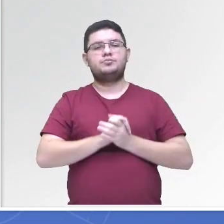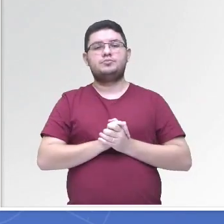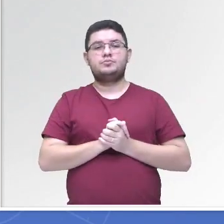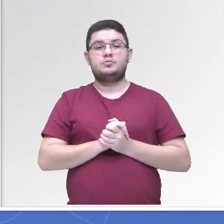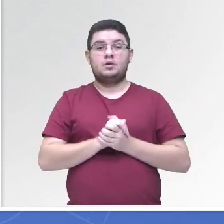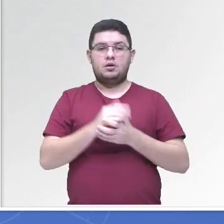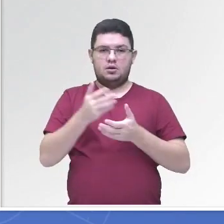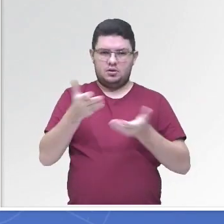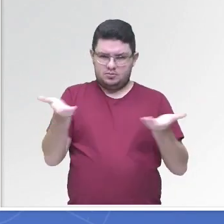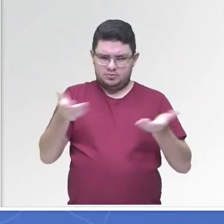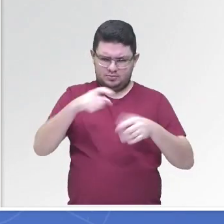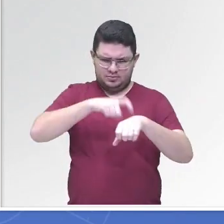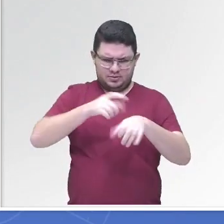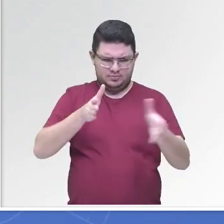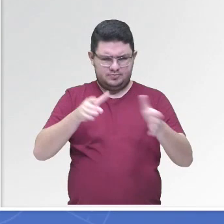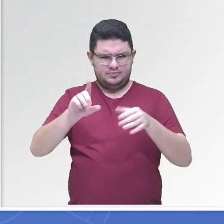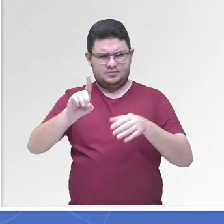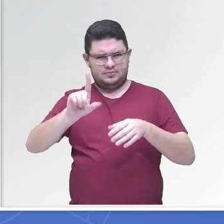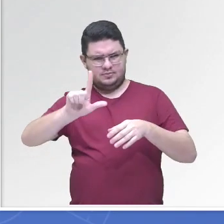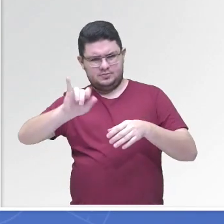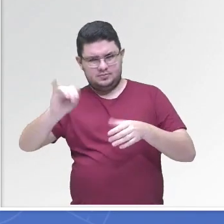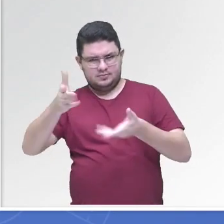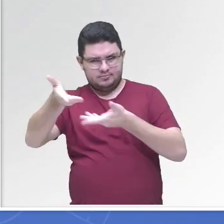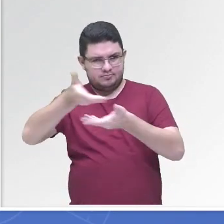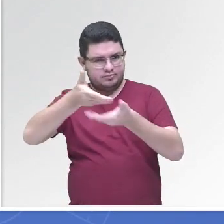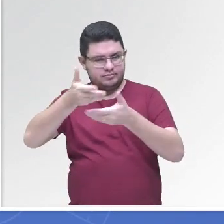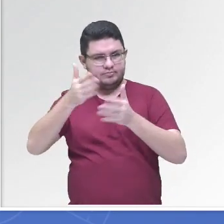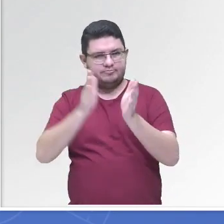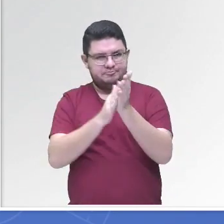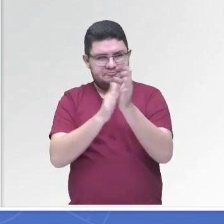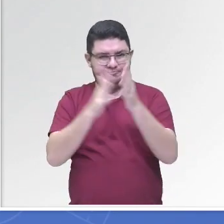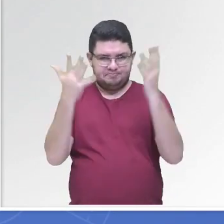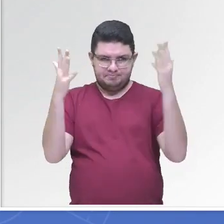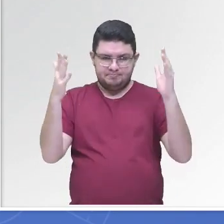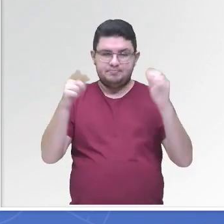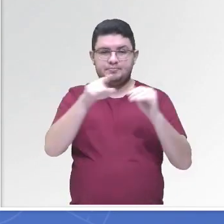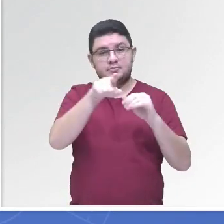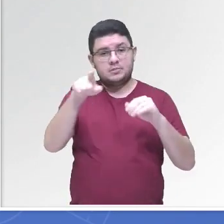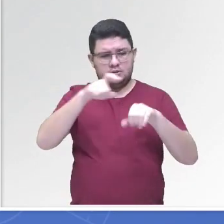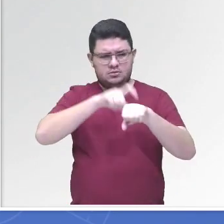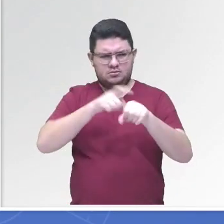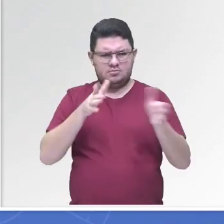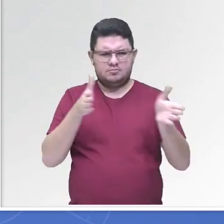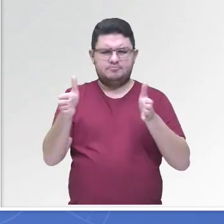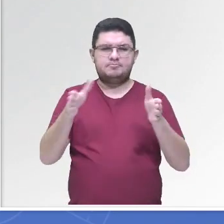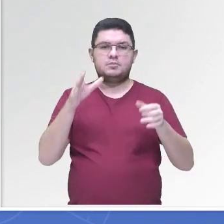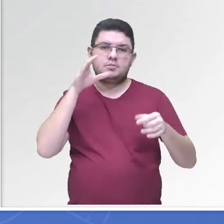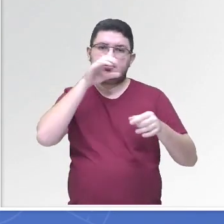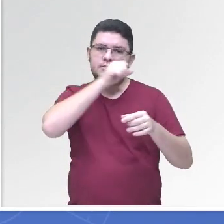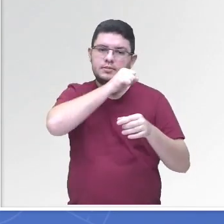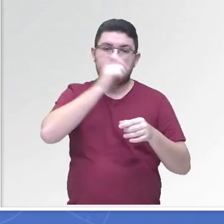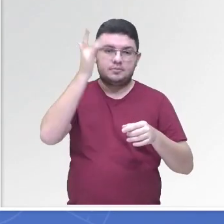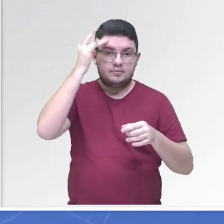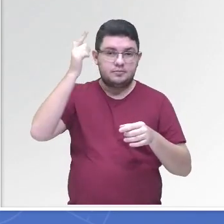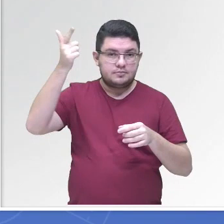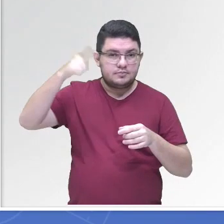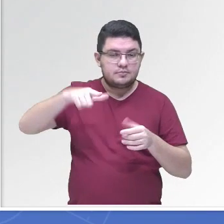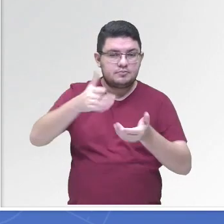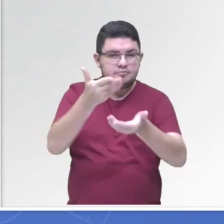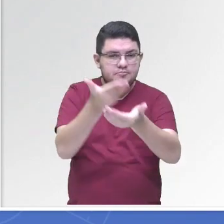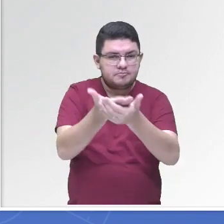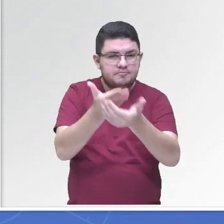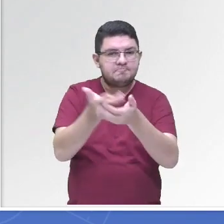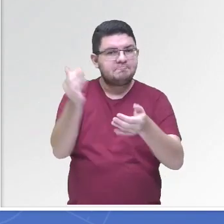interatividade desse momento que é tão importante. Pena que foi rápida a aula, né? Só que amanhã a gente tem mais aula de química com mais